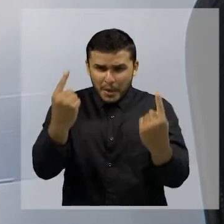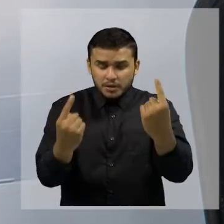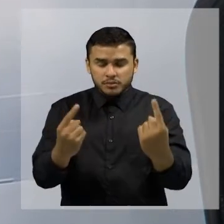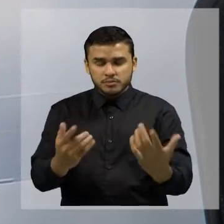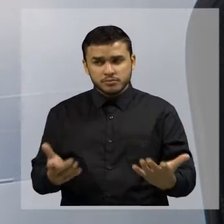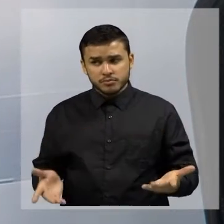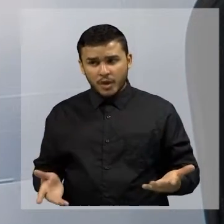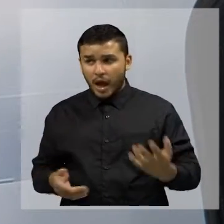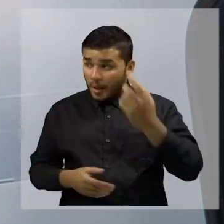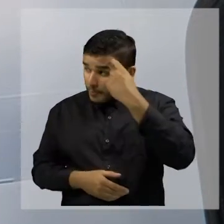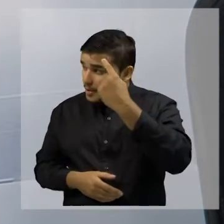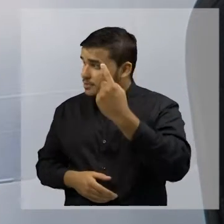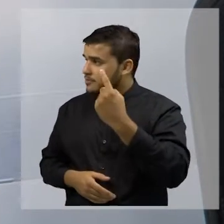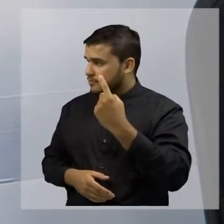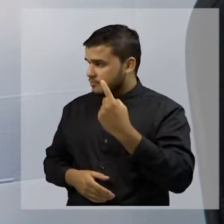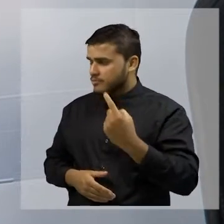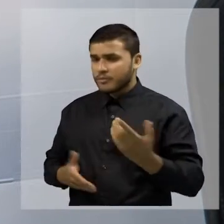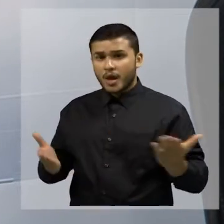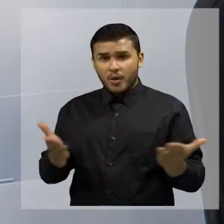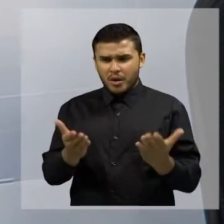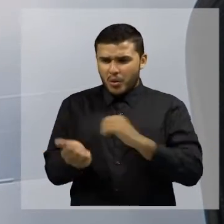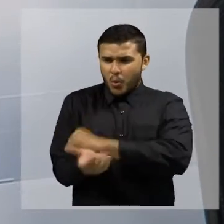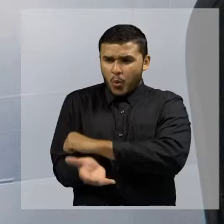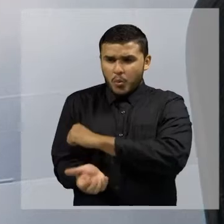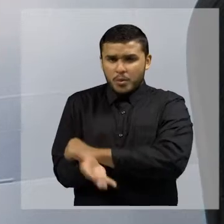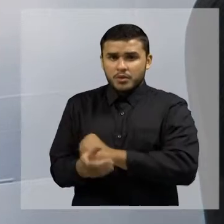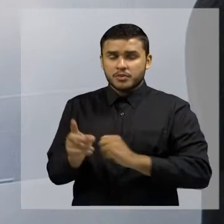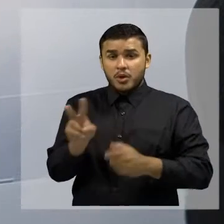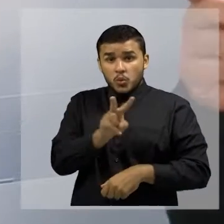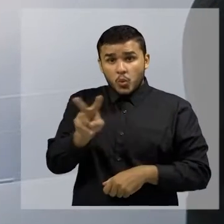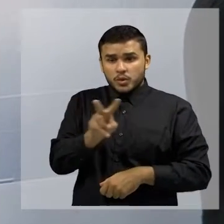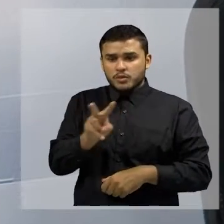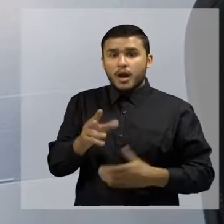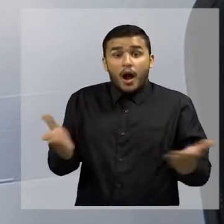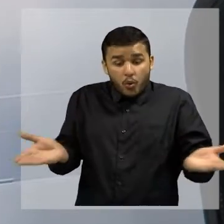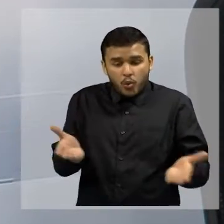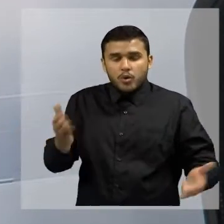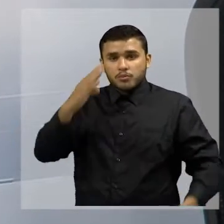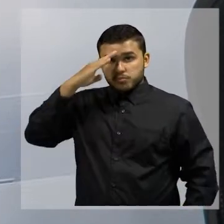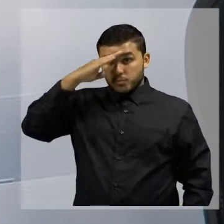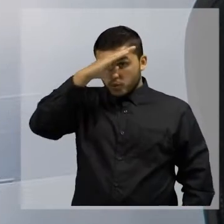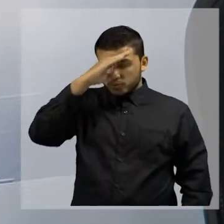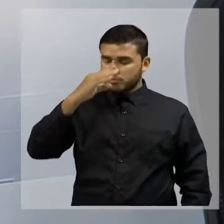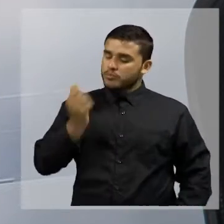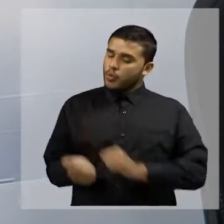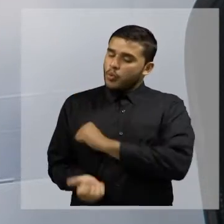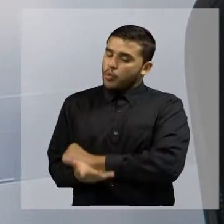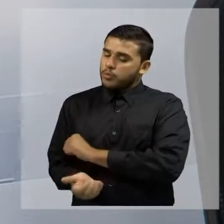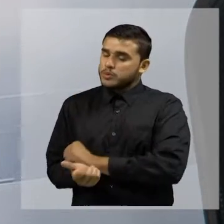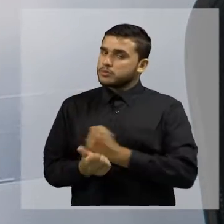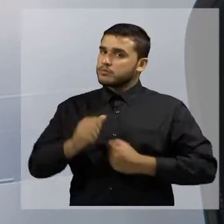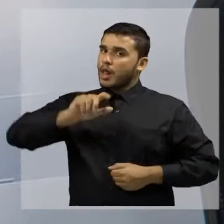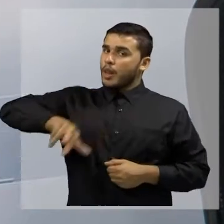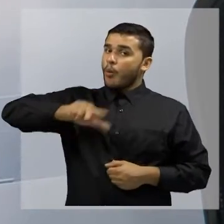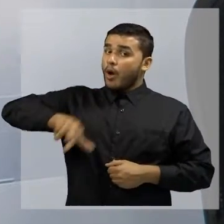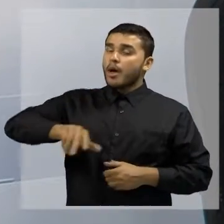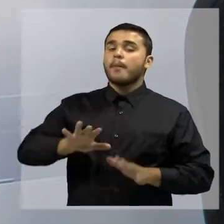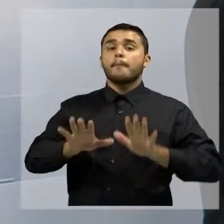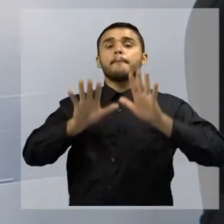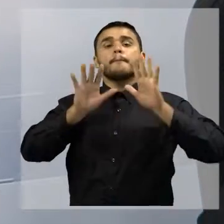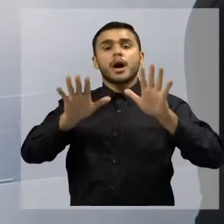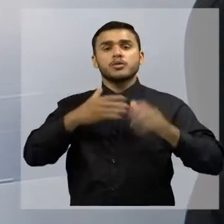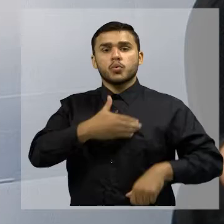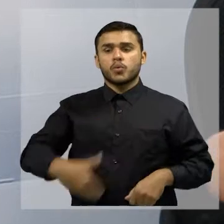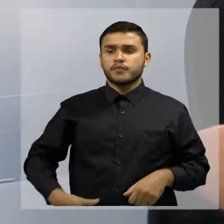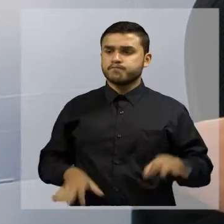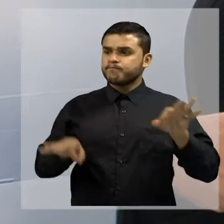burocrático altamente corrupto, está vendo agora um governo que não é corrupto, mas é um governo que literalmente